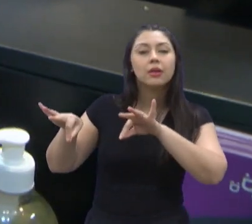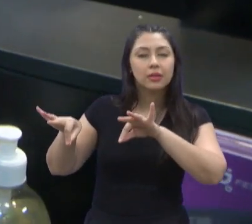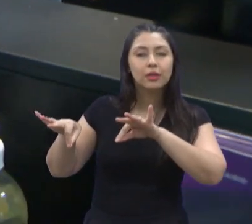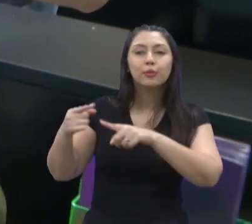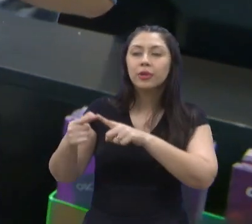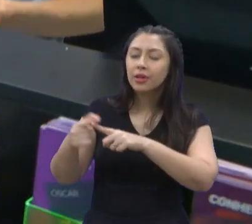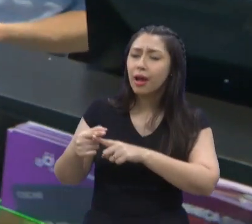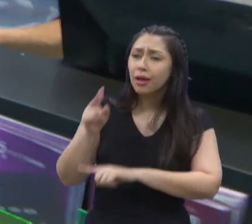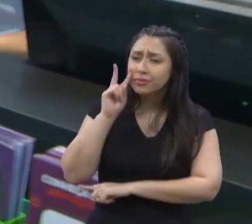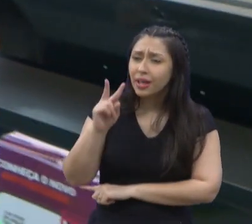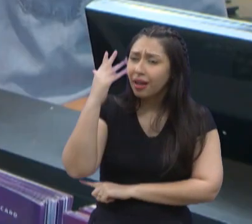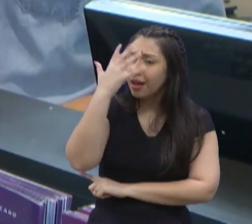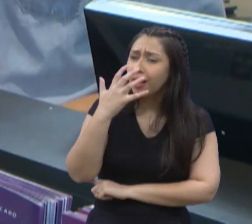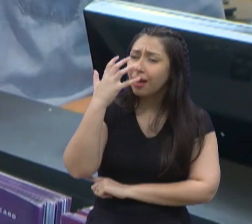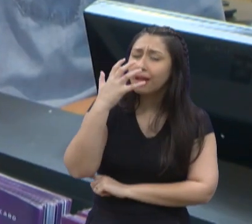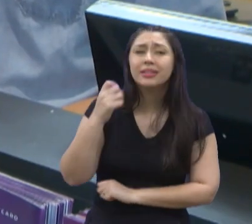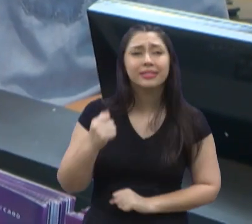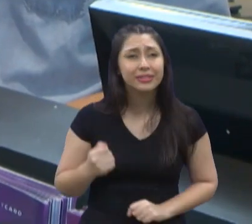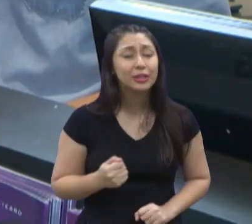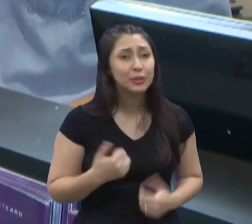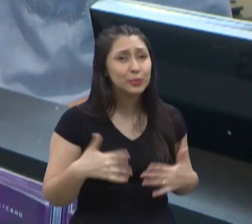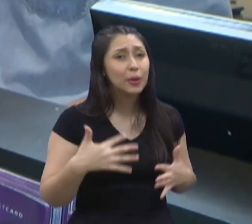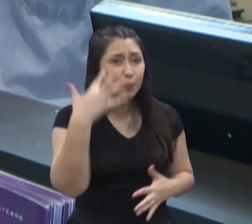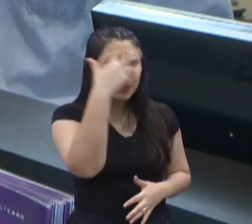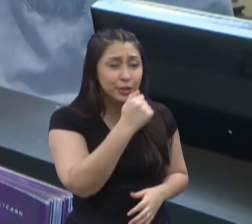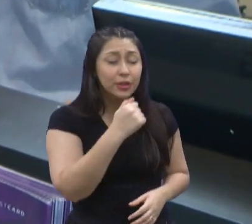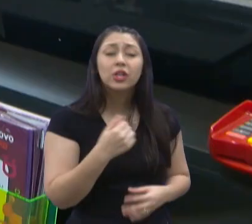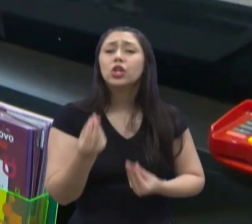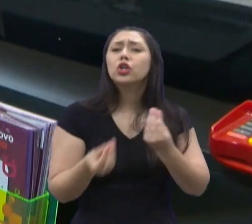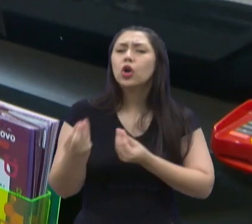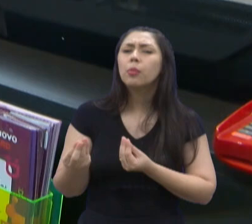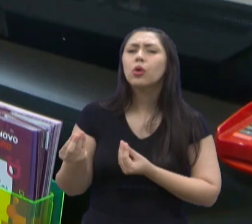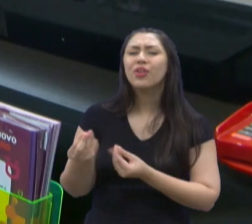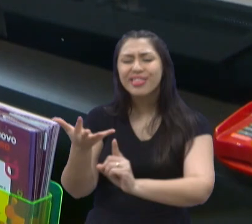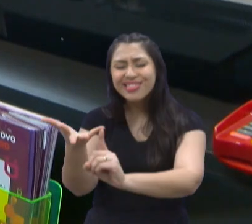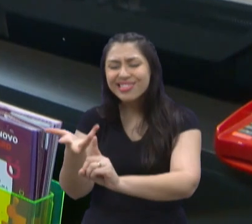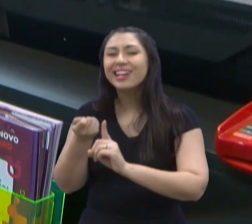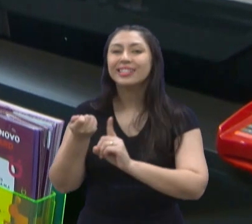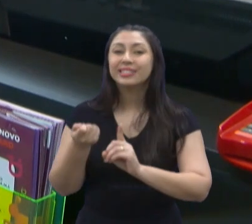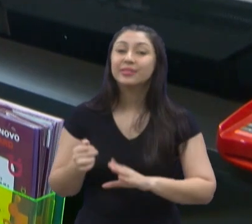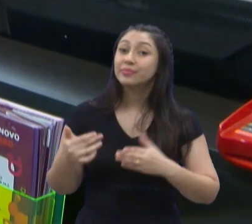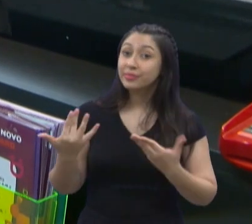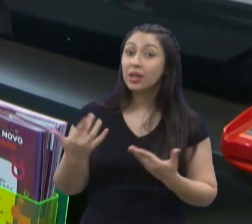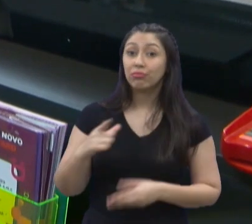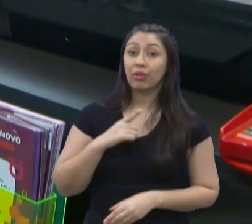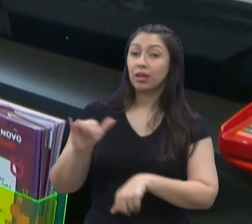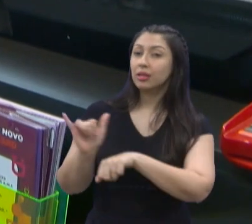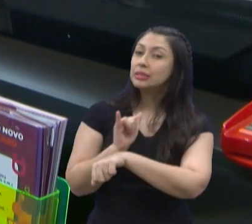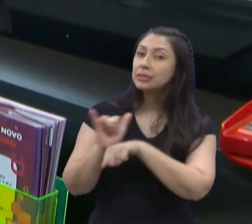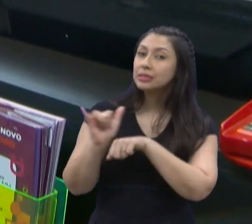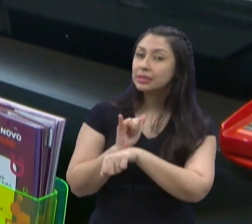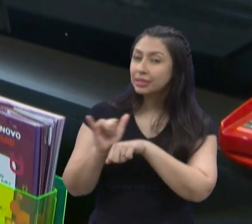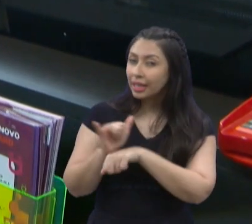encantamento também, Olha tá? que bonito que fica, né? E como é que você fideliza o cliente, Ronaldo? Então a gente utiliza ferramentas que a gente fala, o nosso